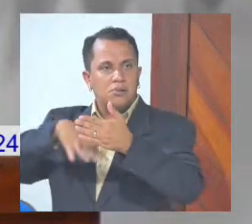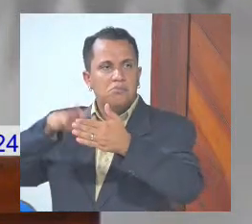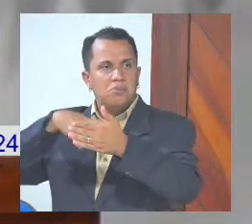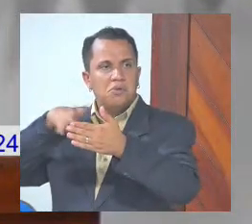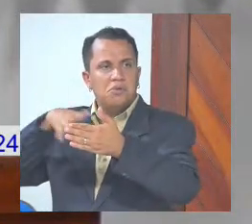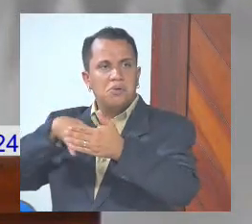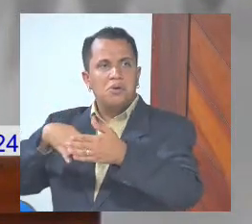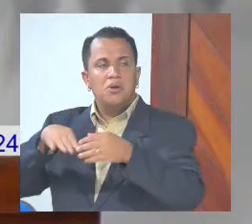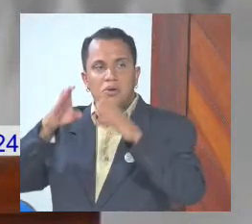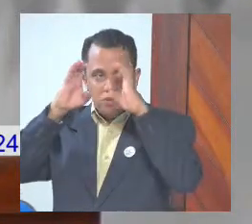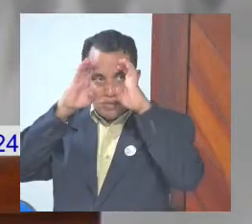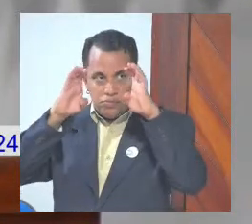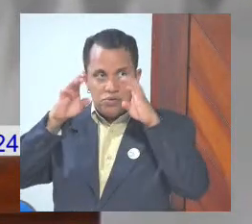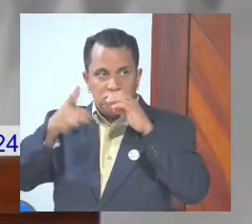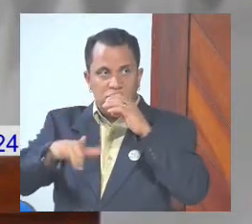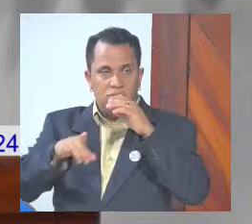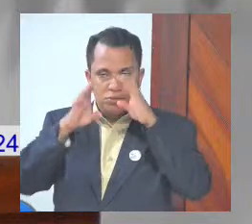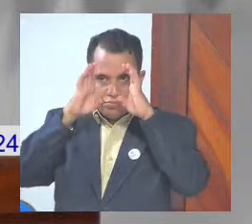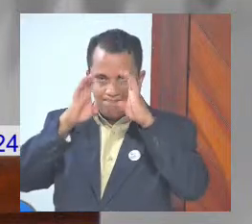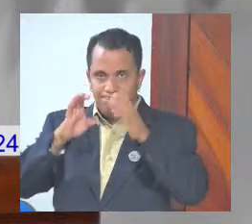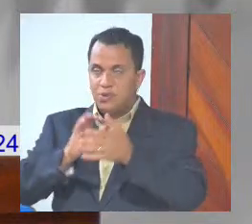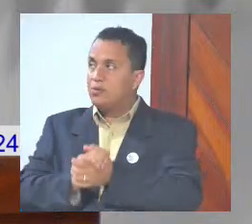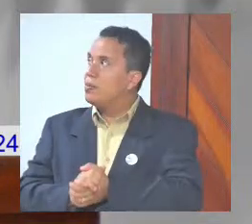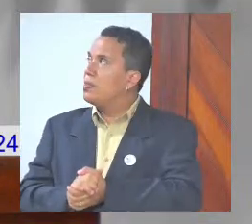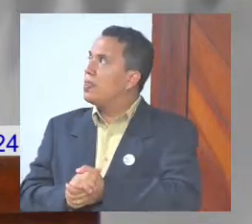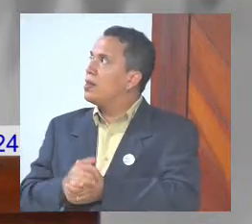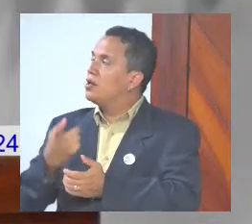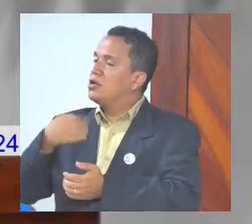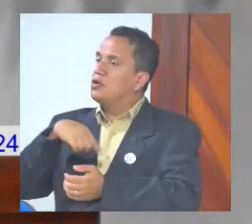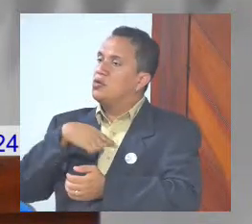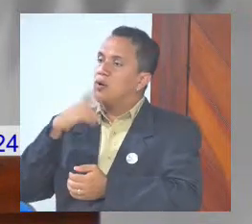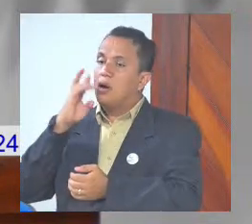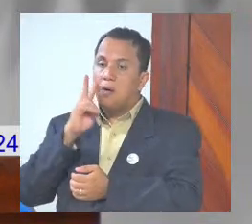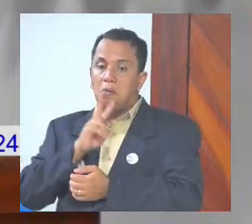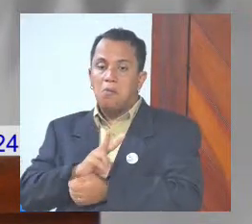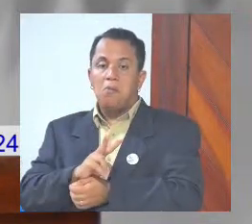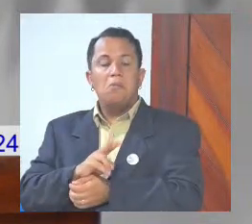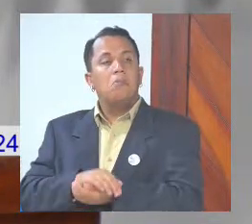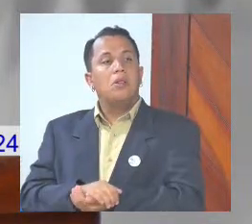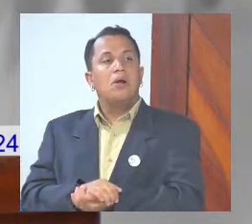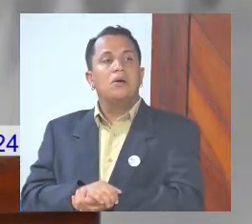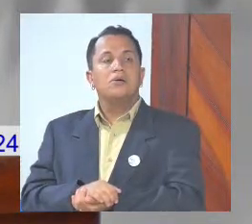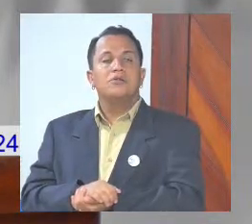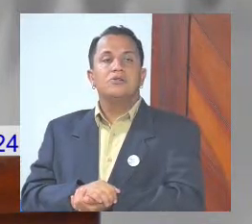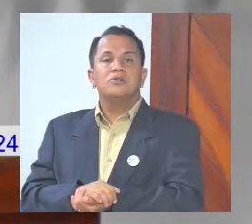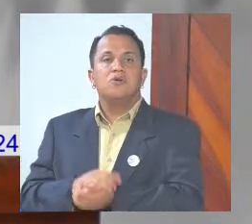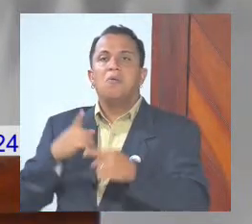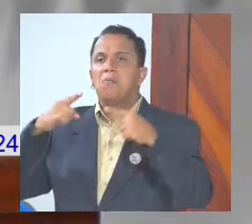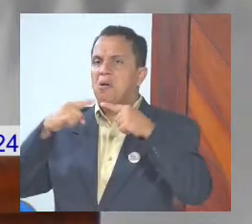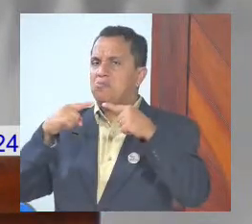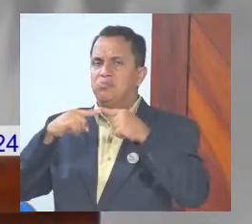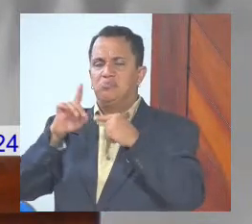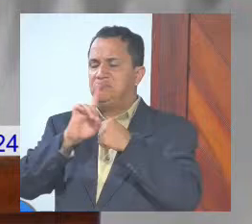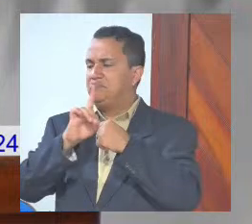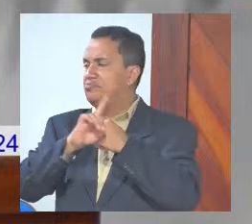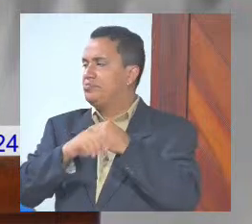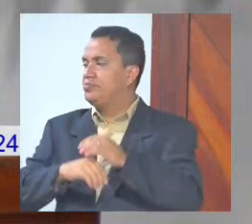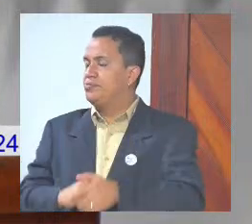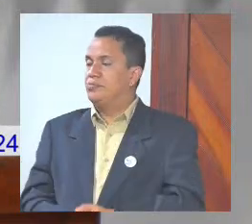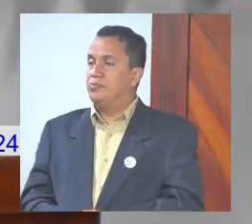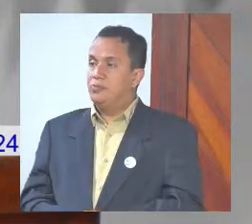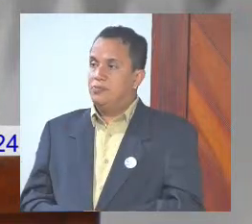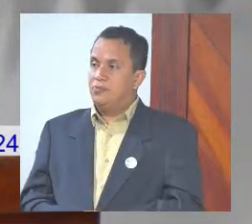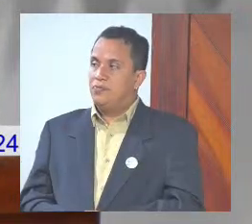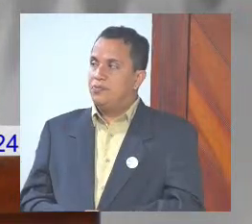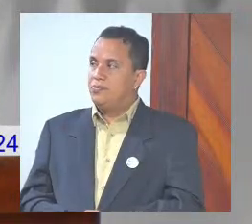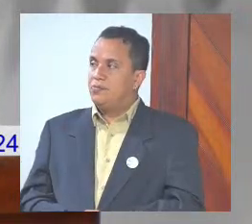Desrespeito realmente muito grande, que a gente fica, que não concorda de forma nenhuma. Né?